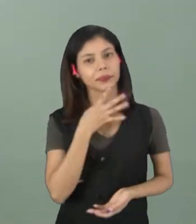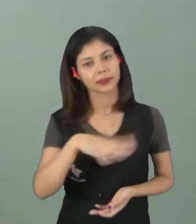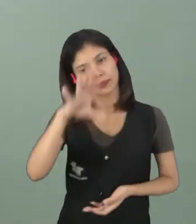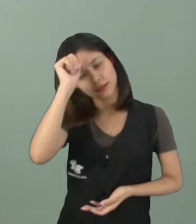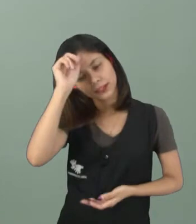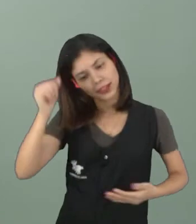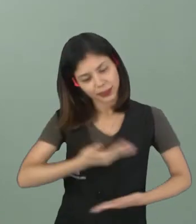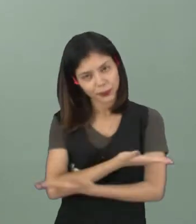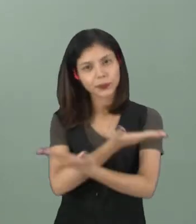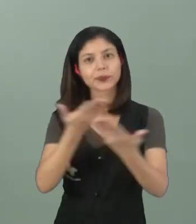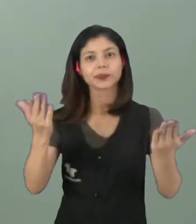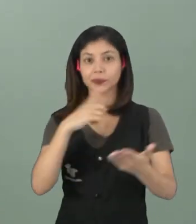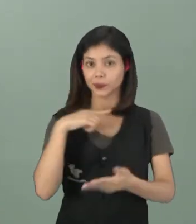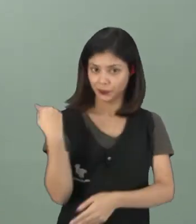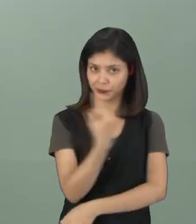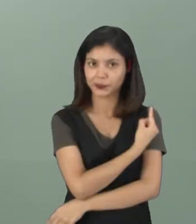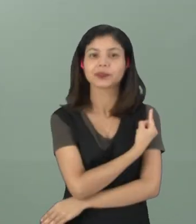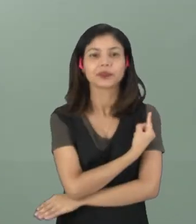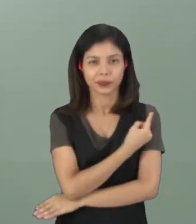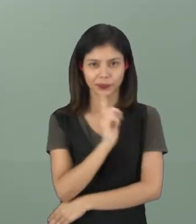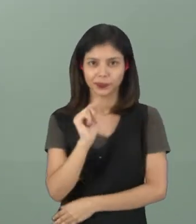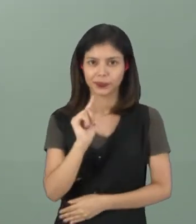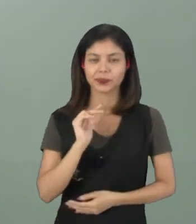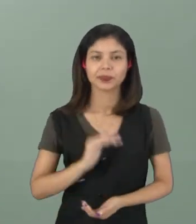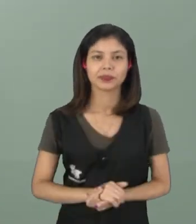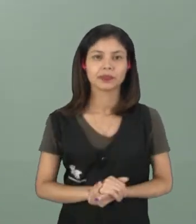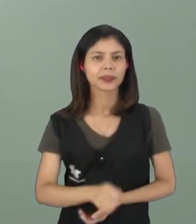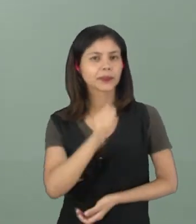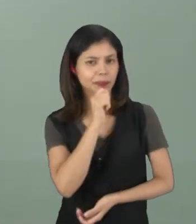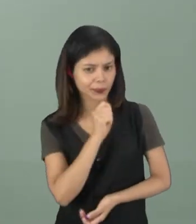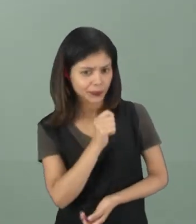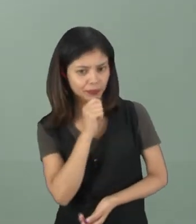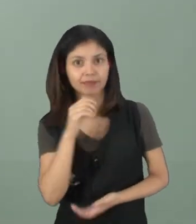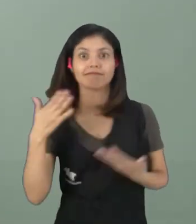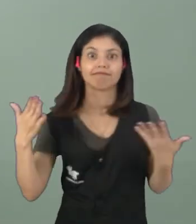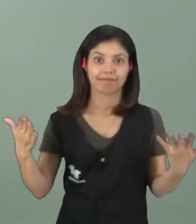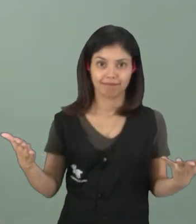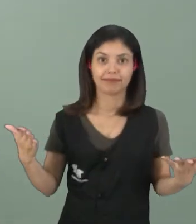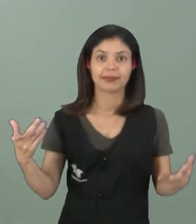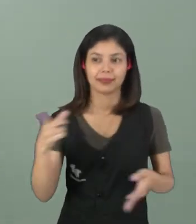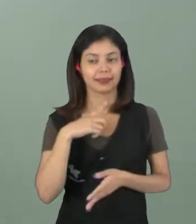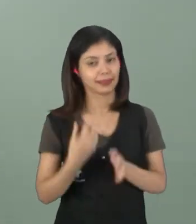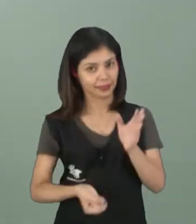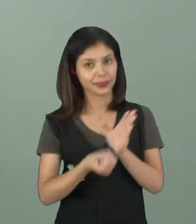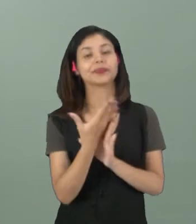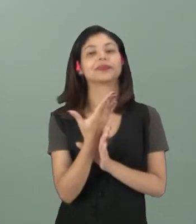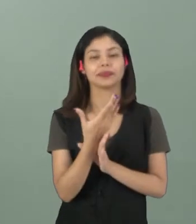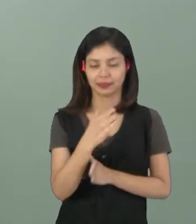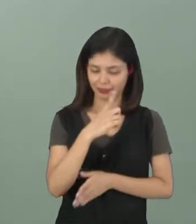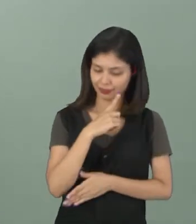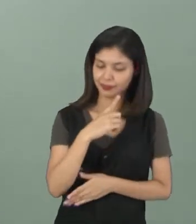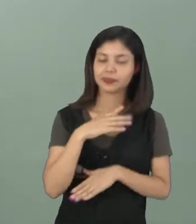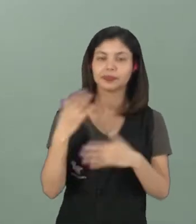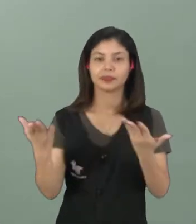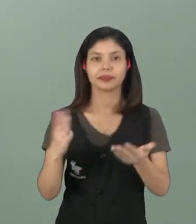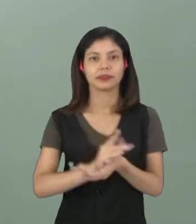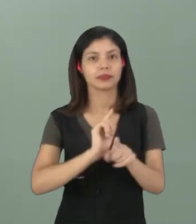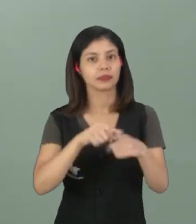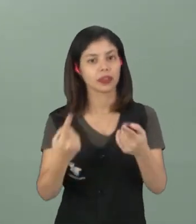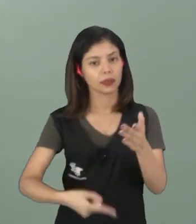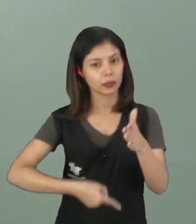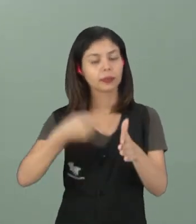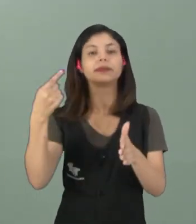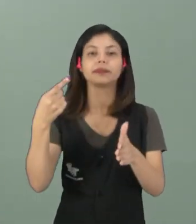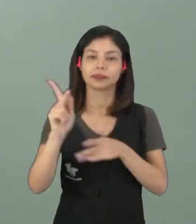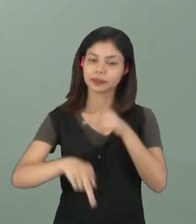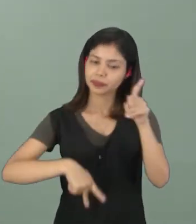para nós foi mesmo Ah e ainda passam né porque ainda existem Mas eles